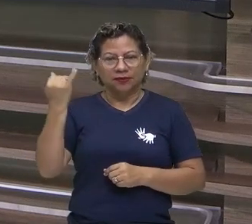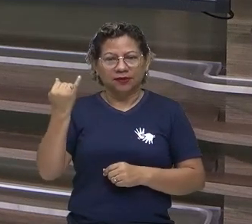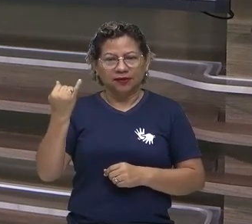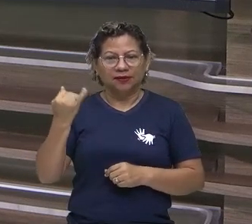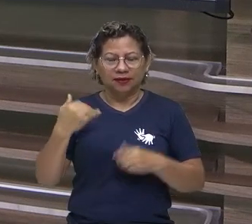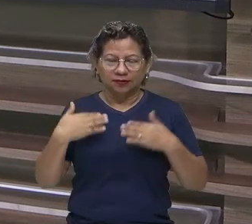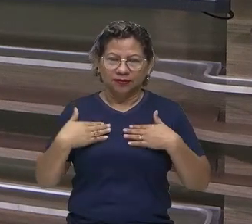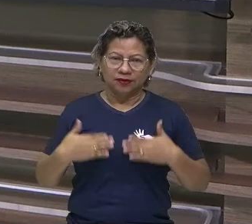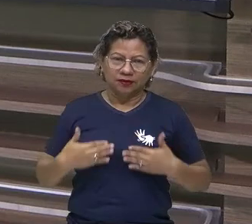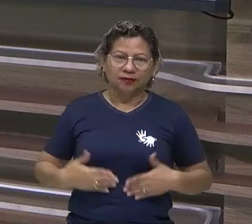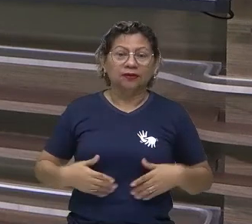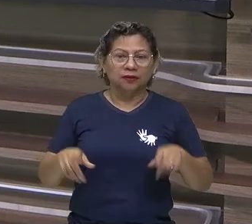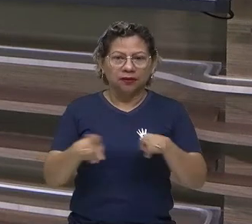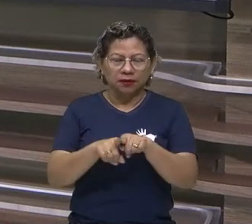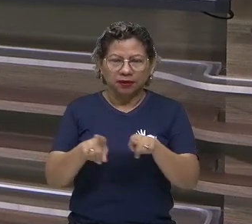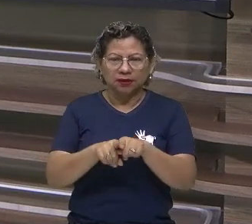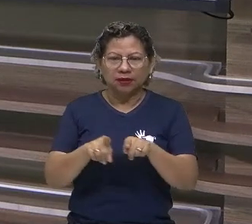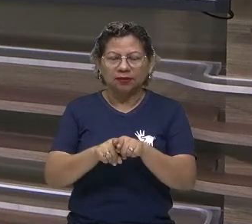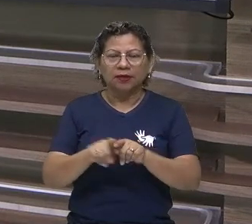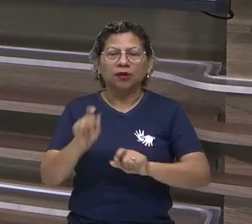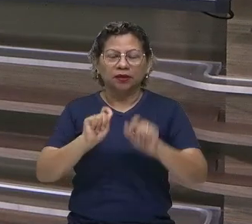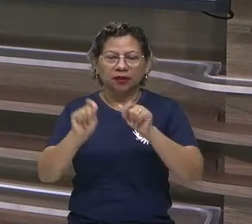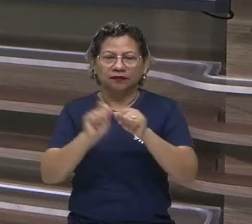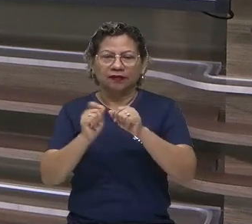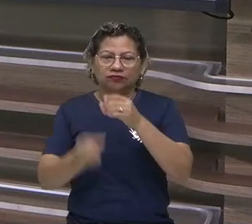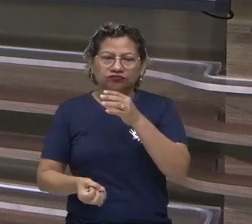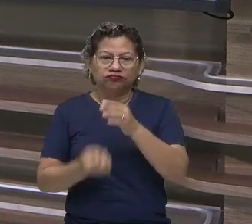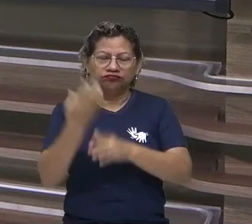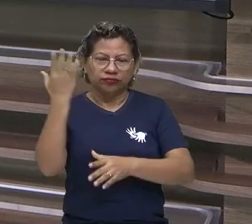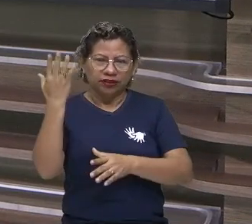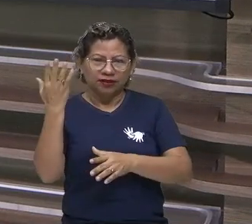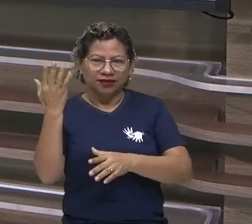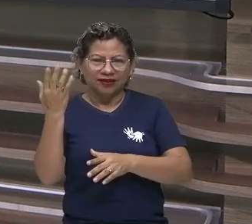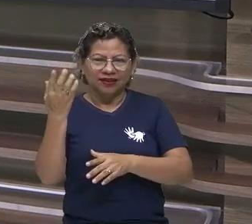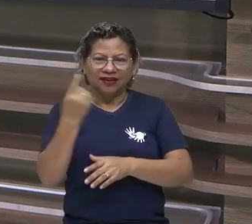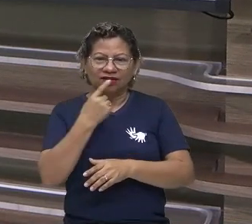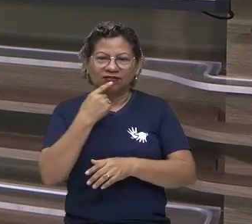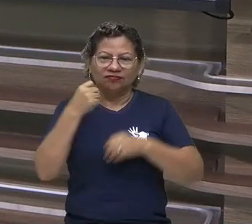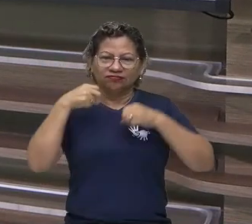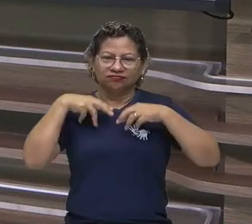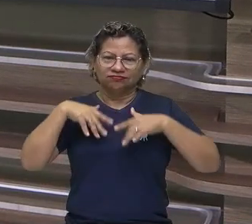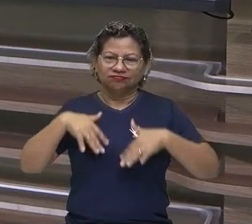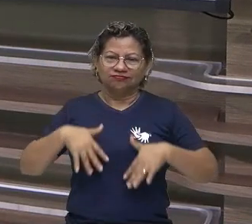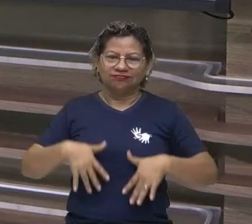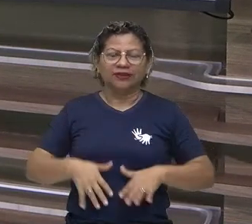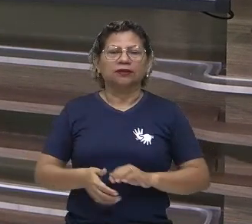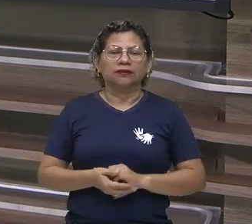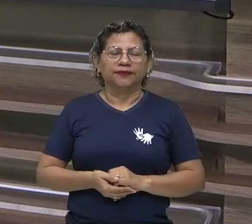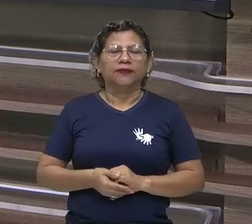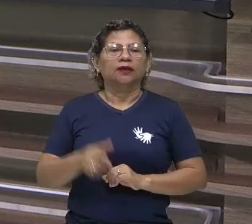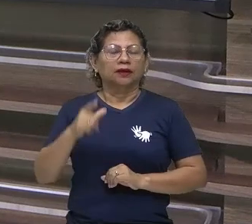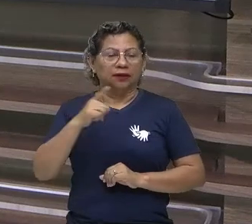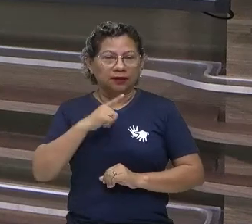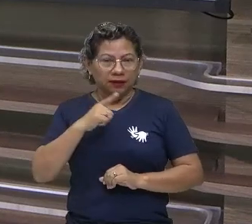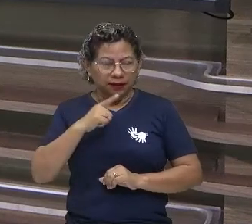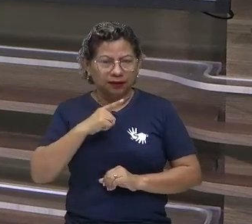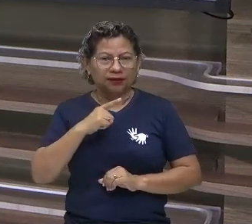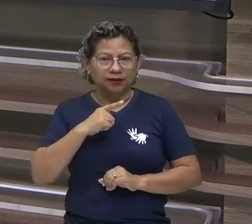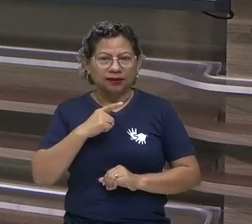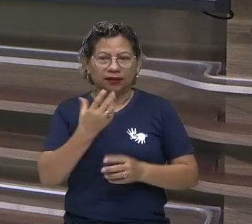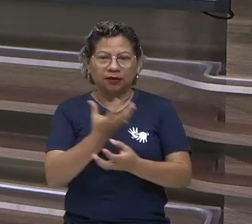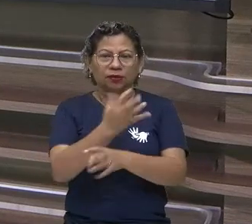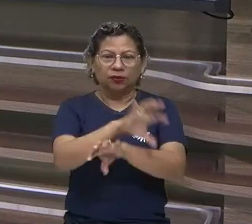Além disso ele vai produzir o que células sanguíneas a gente viu que tem a medula óssea vermelha que ela